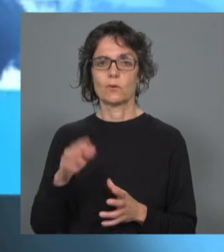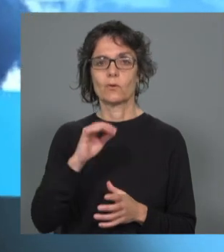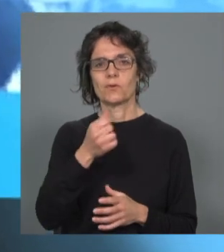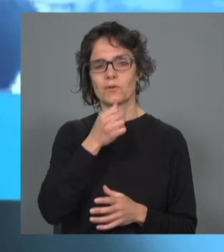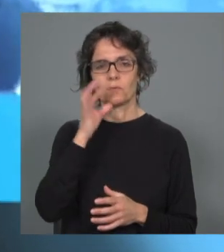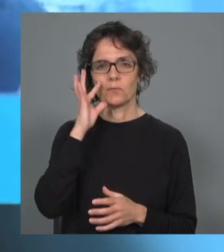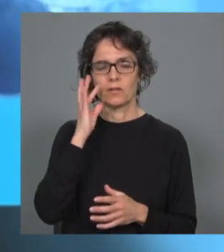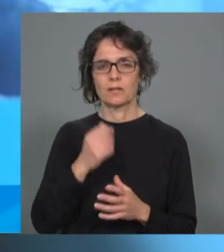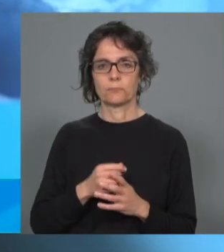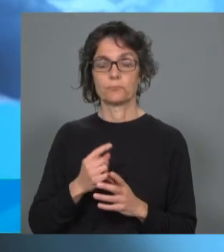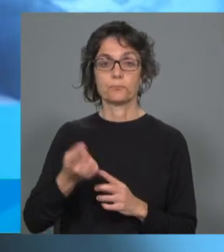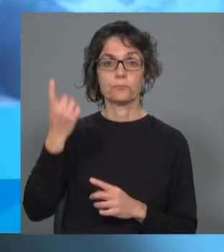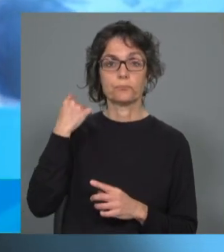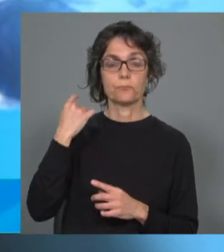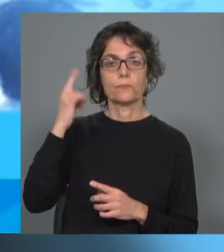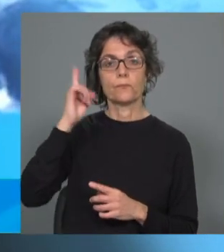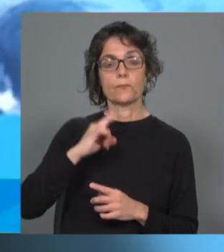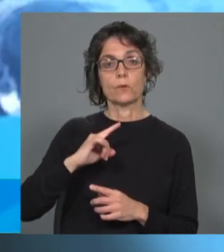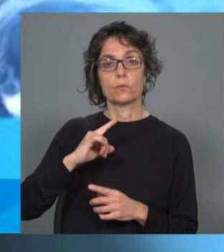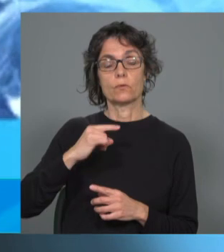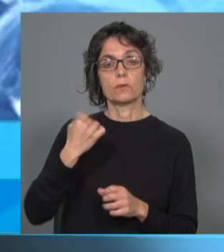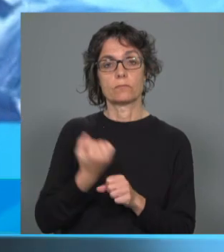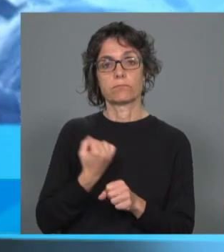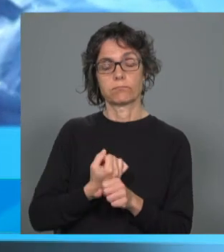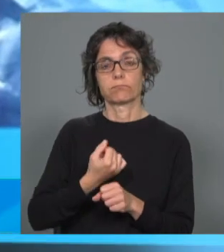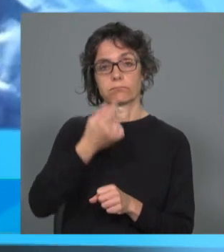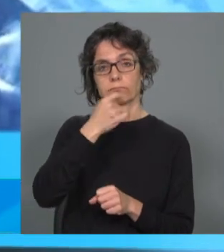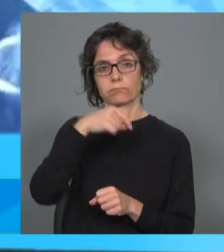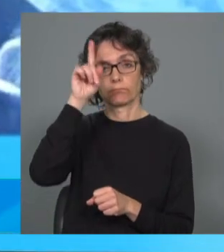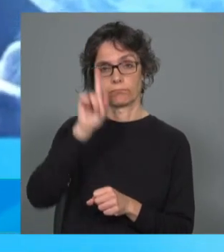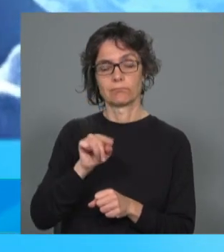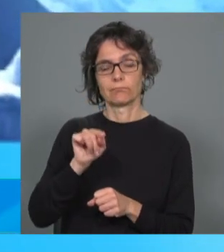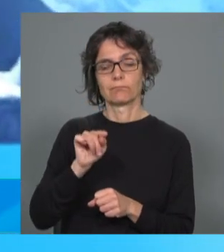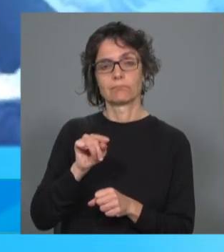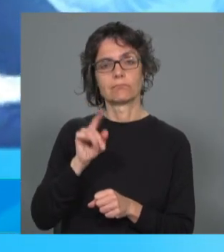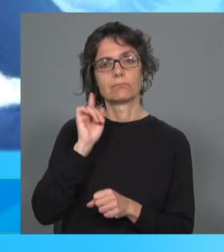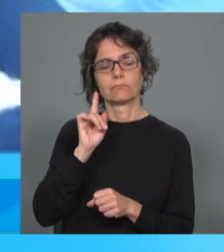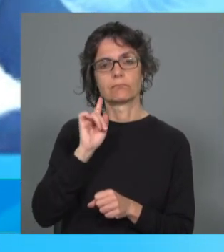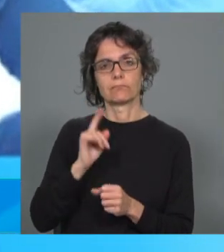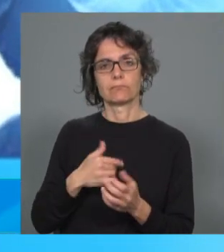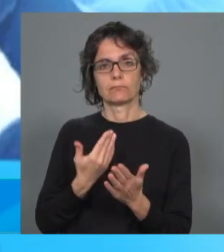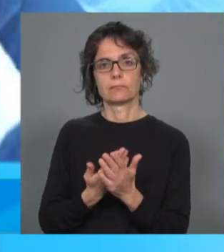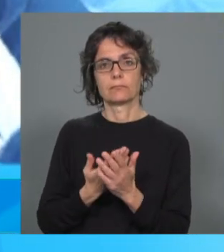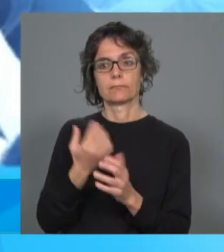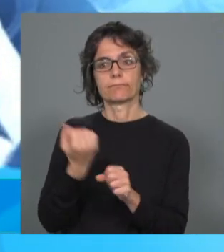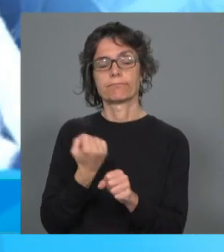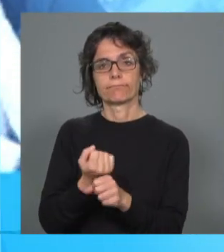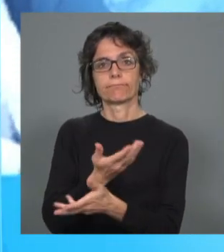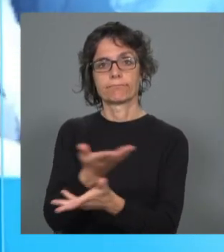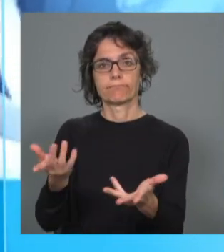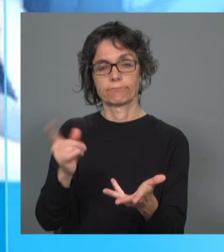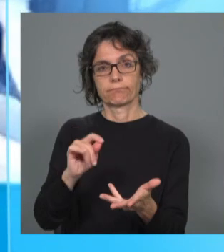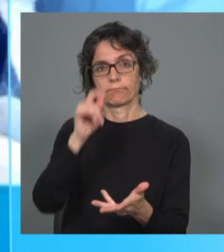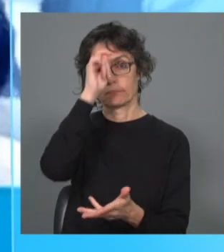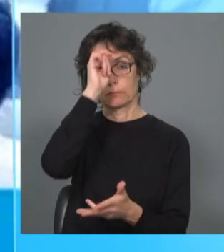muito boa tarde. Ontem foi o Dia do Trabalhador, um 1º de maio a recordar a importância do trabalho e também do respeito